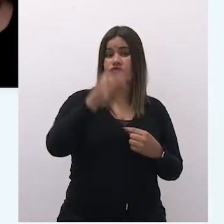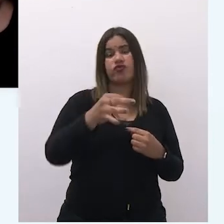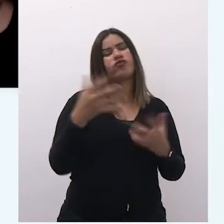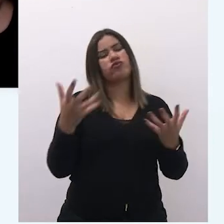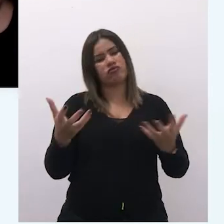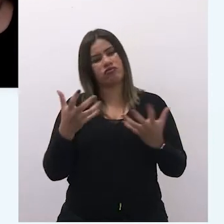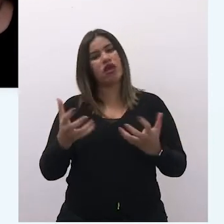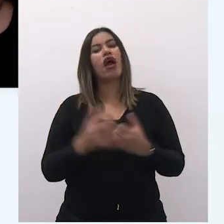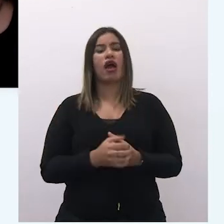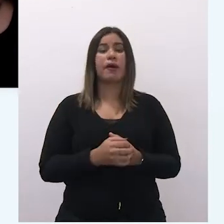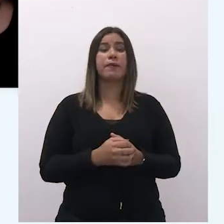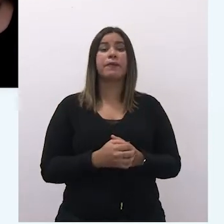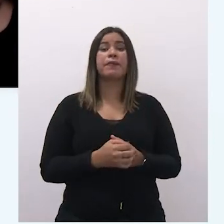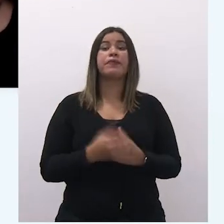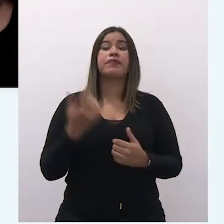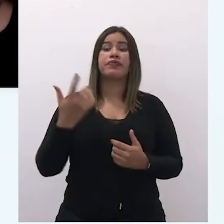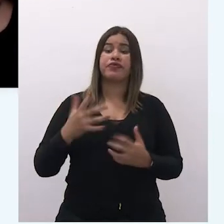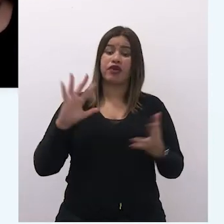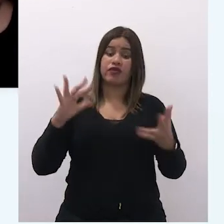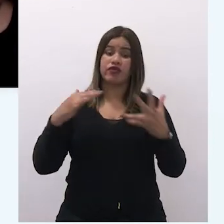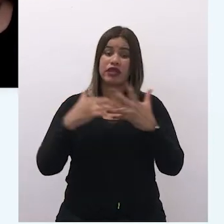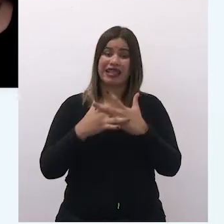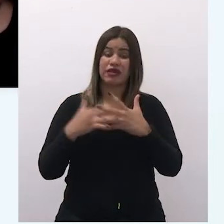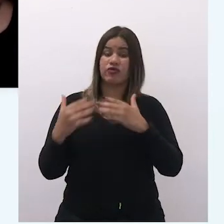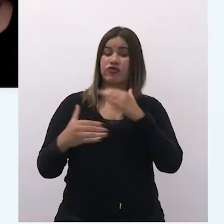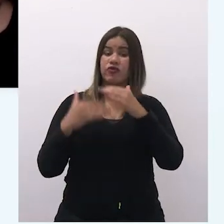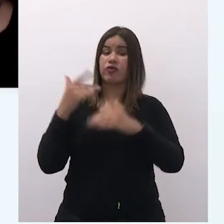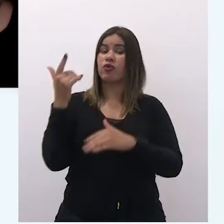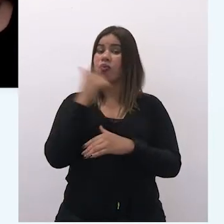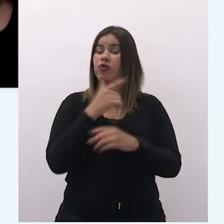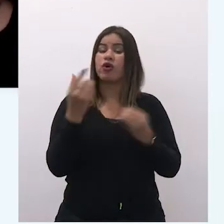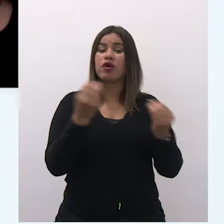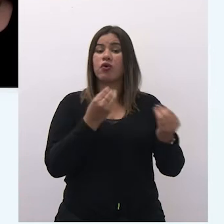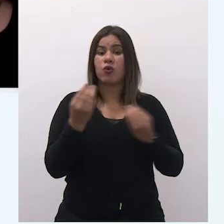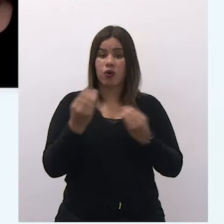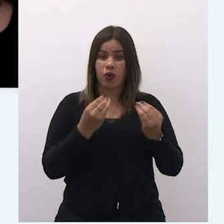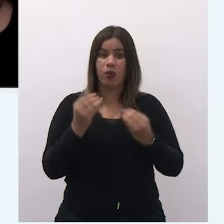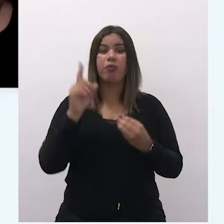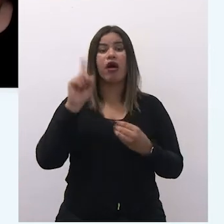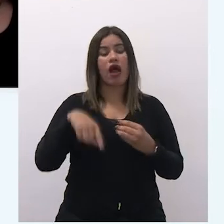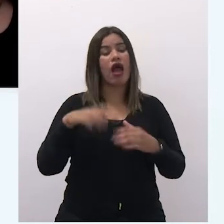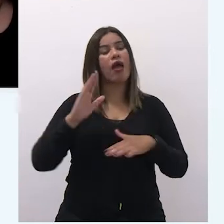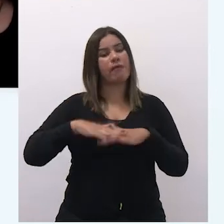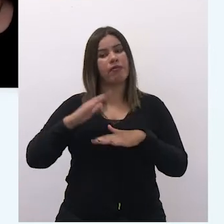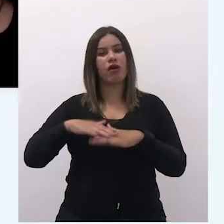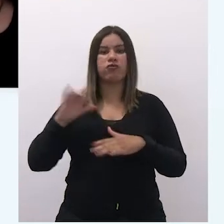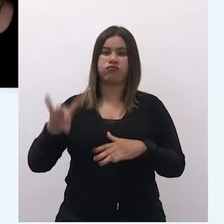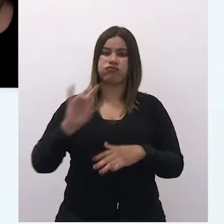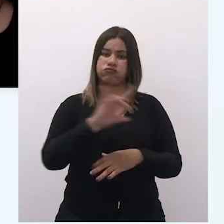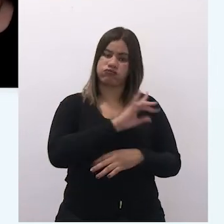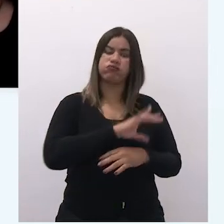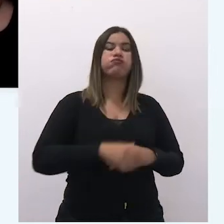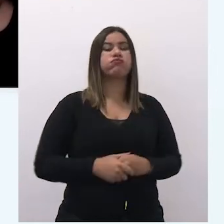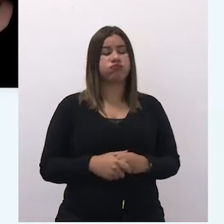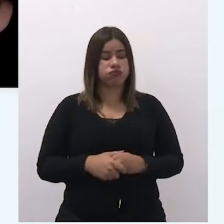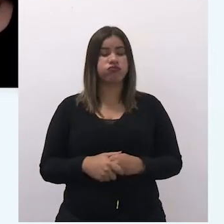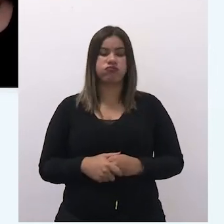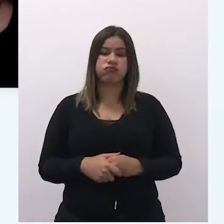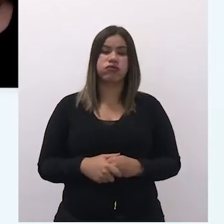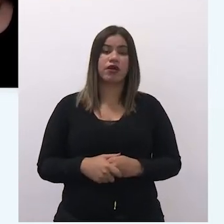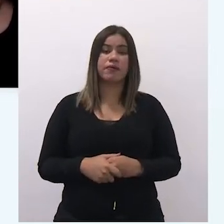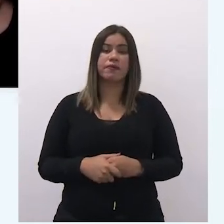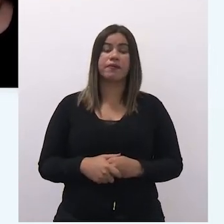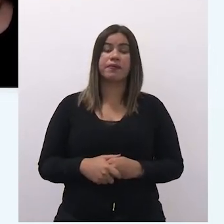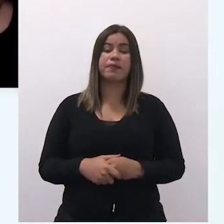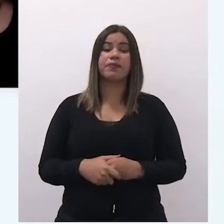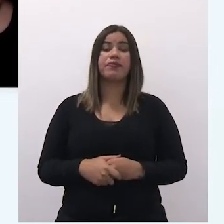Então, o desenvolvimento dessa cidadania, ela se dá na perspectiva da participação. Então, na hora